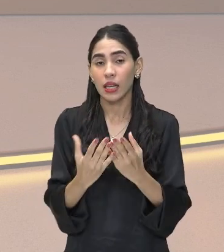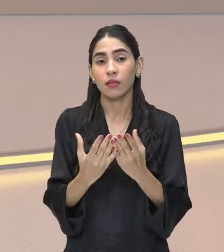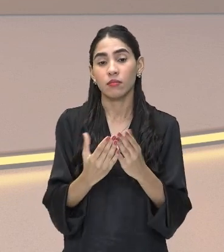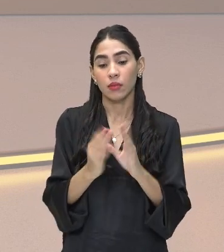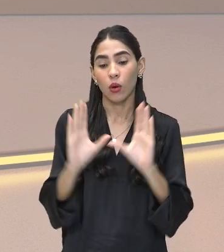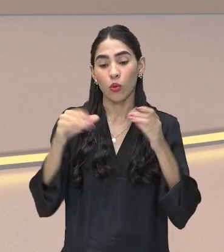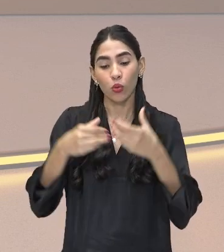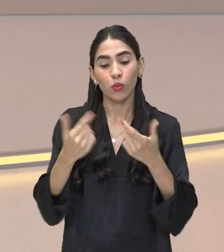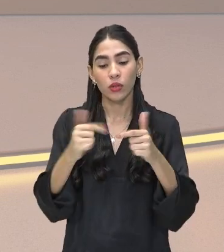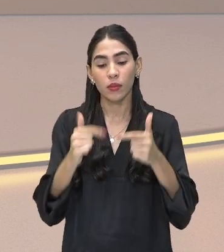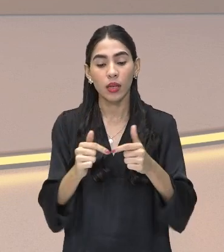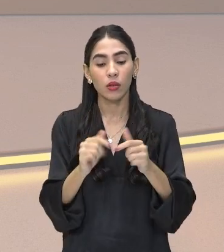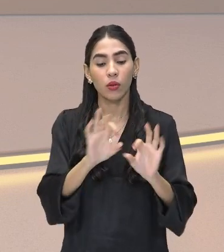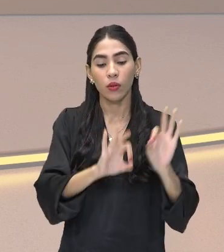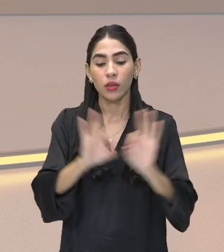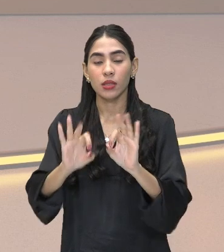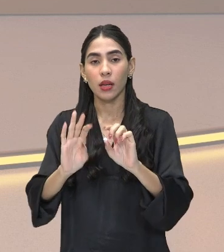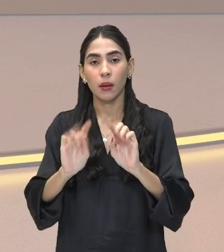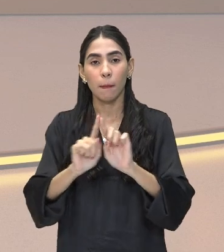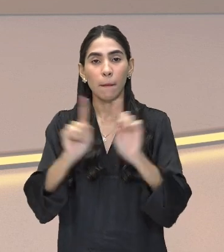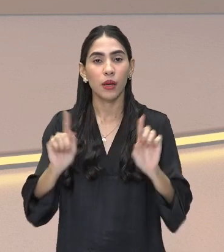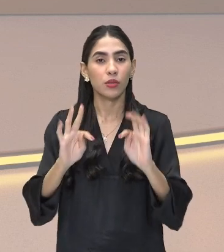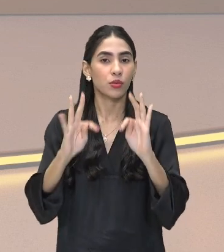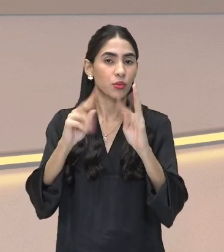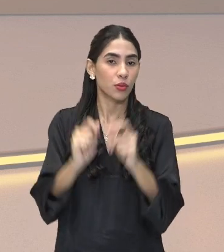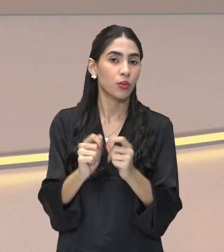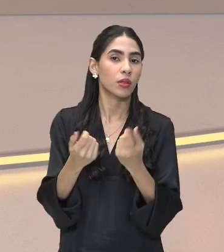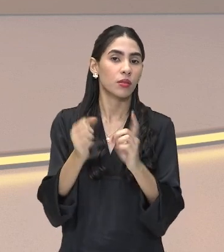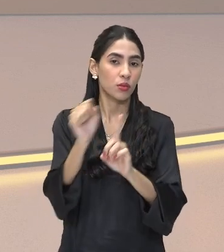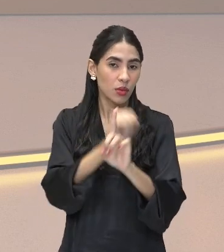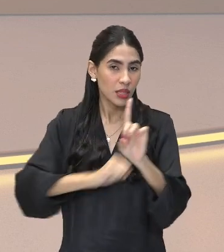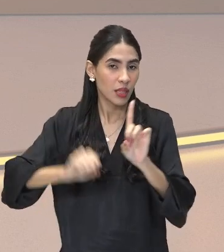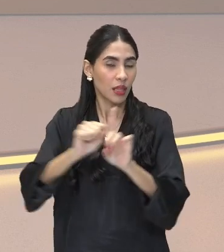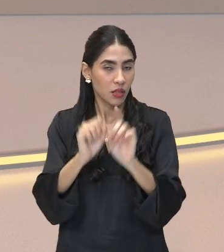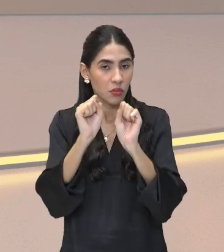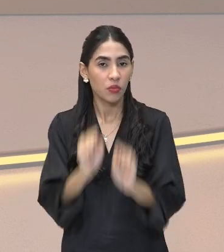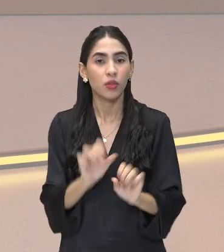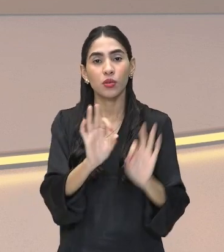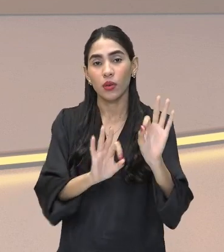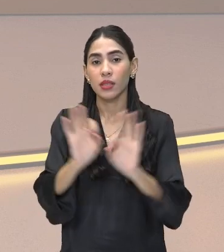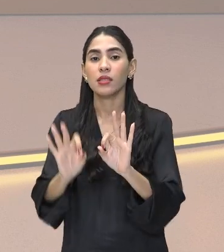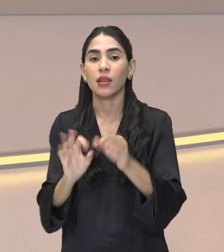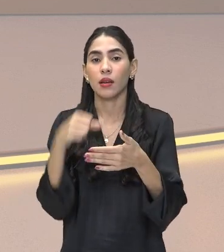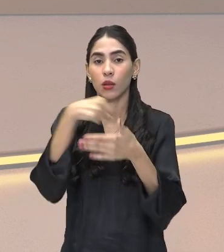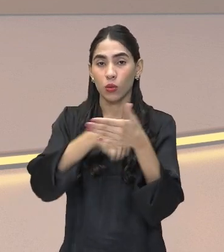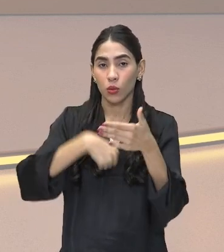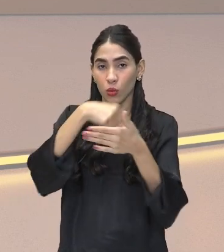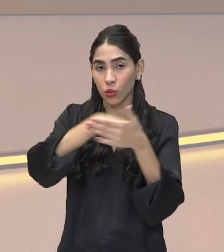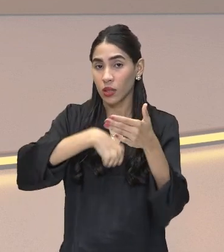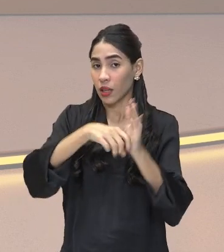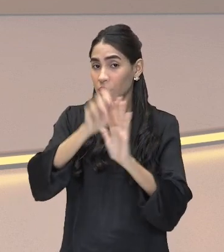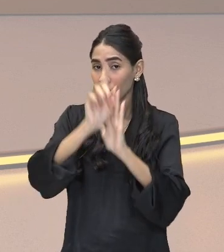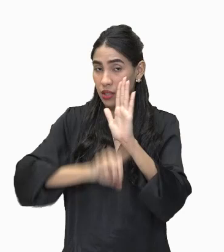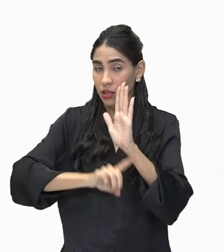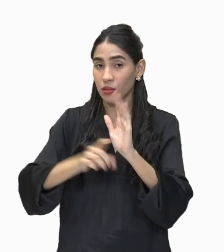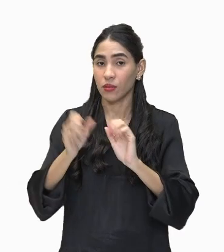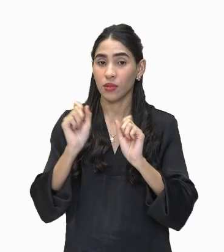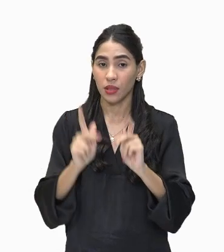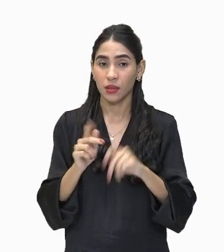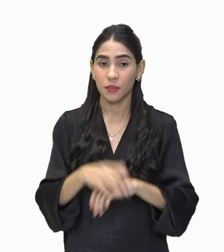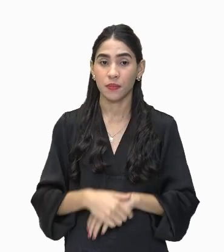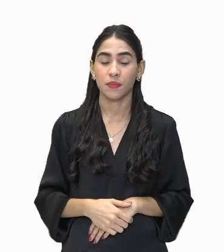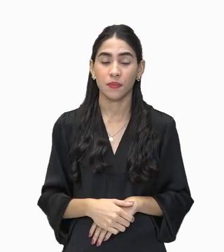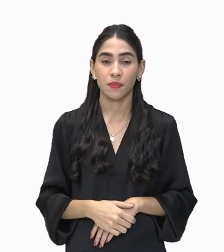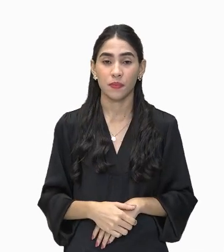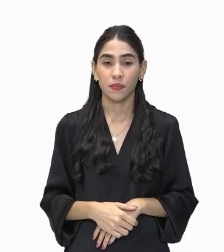organizar, não só os trabalhadores, mas toda a sociedade civil pode se organizar para lutar pelos seus direitos, certo? Muito